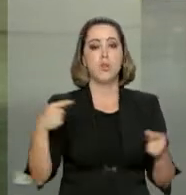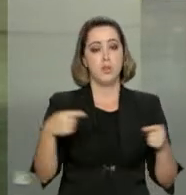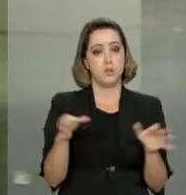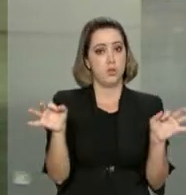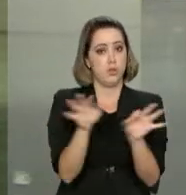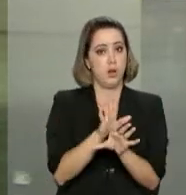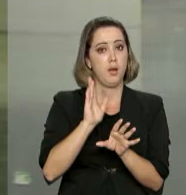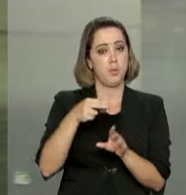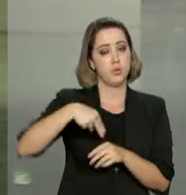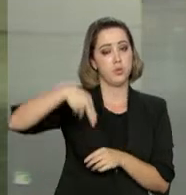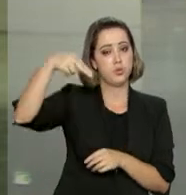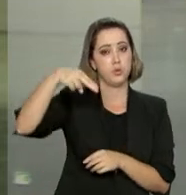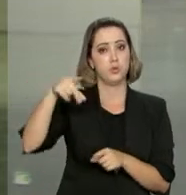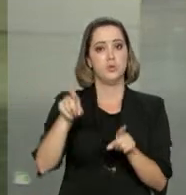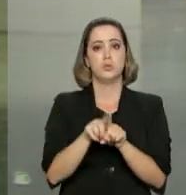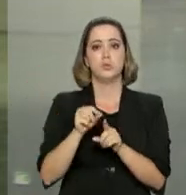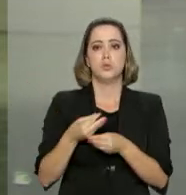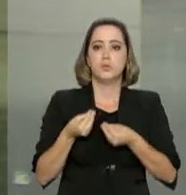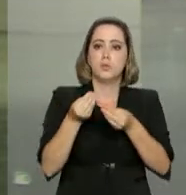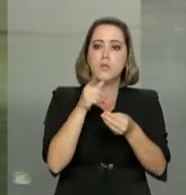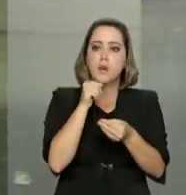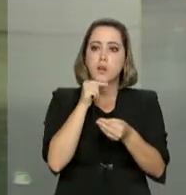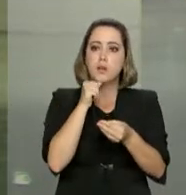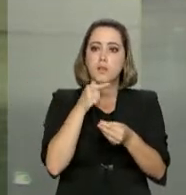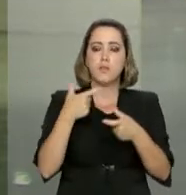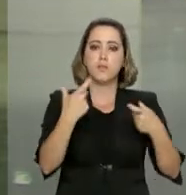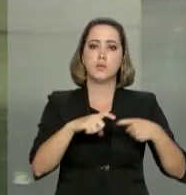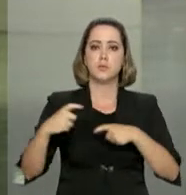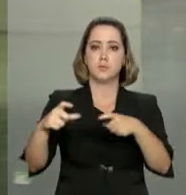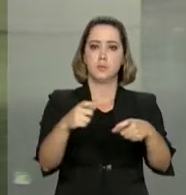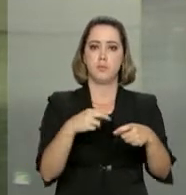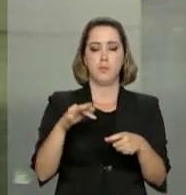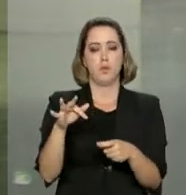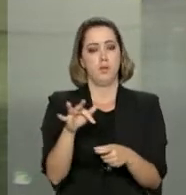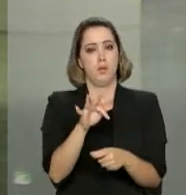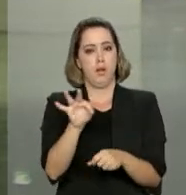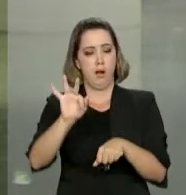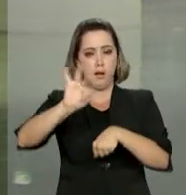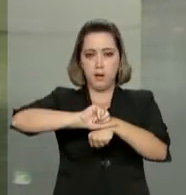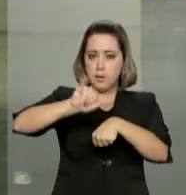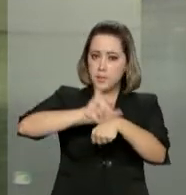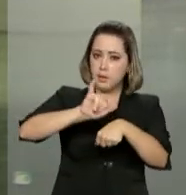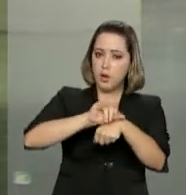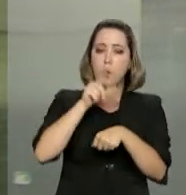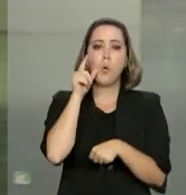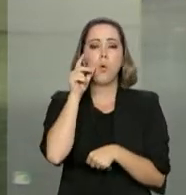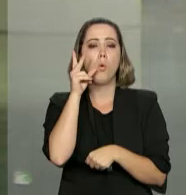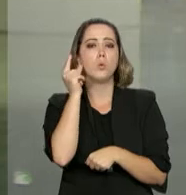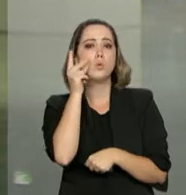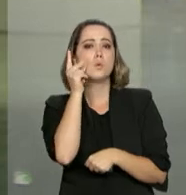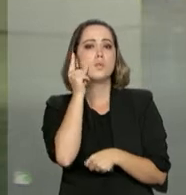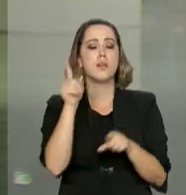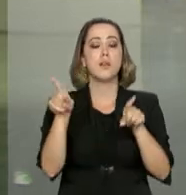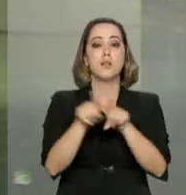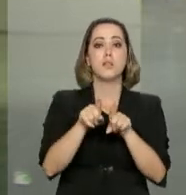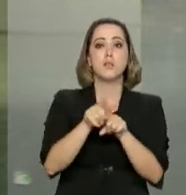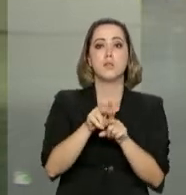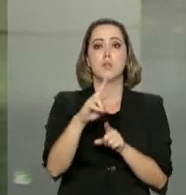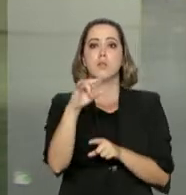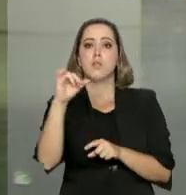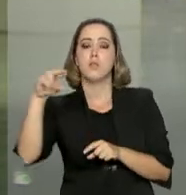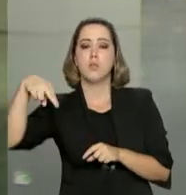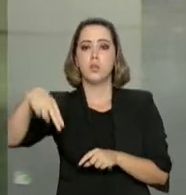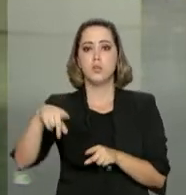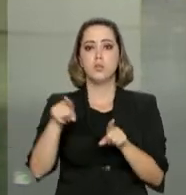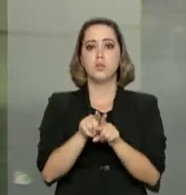que vai levar água até a região metropolitana de Fortaleza, beneficiando municípios do Ceará, Rio Grande do